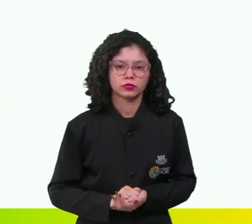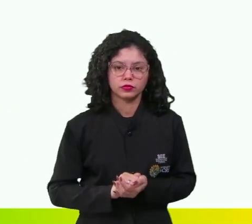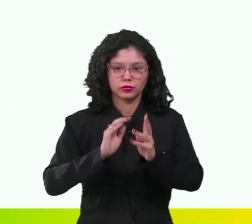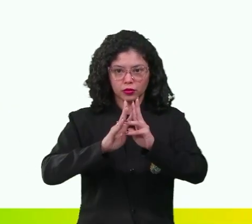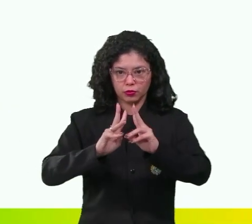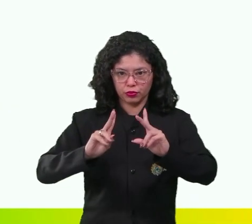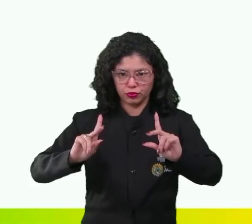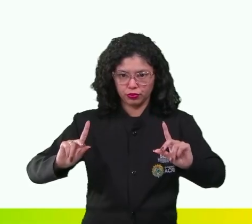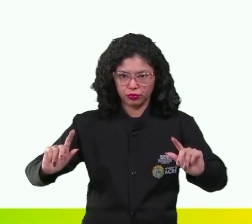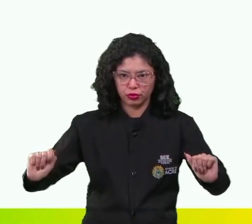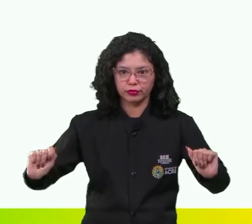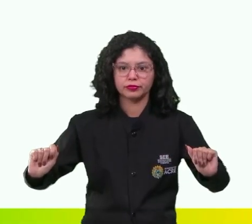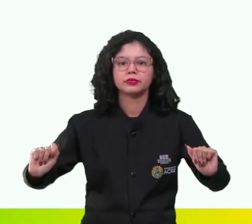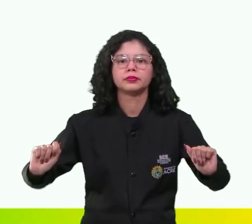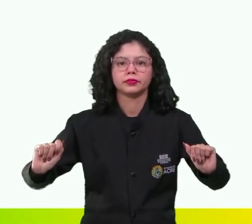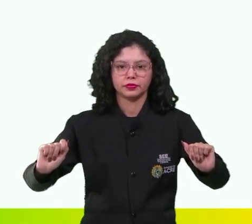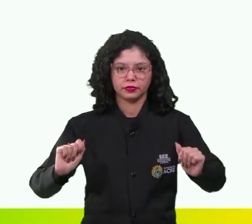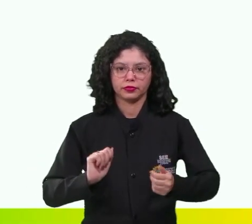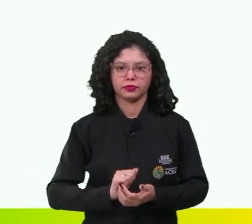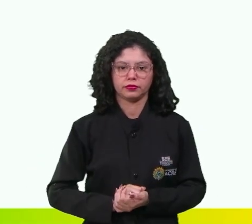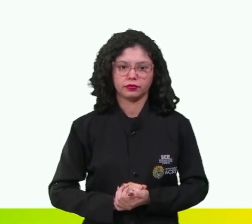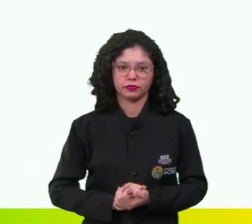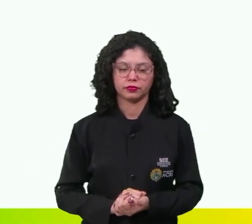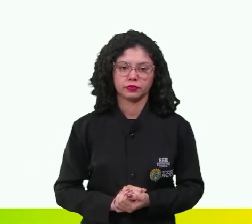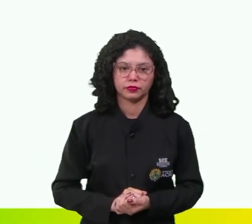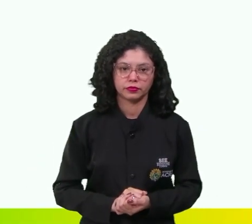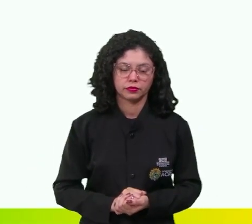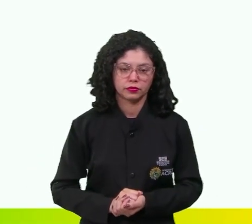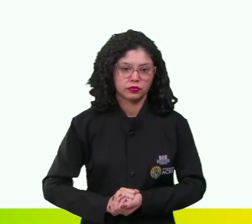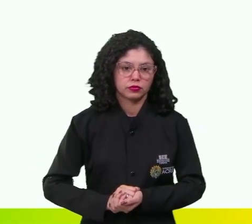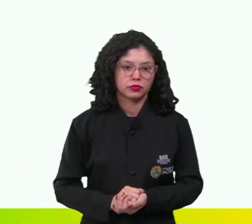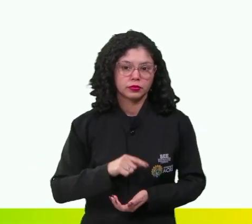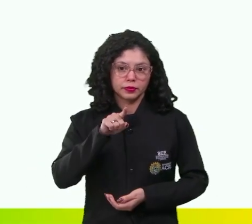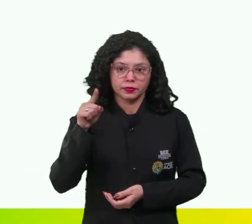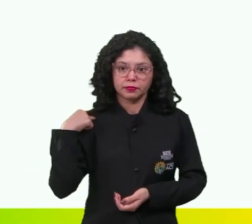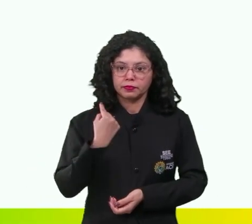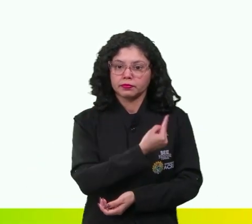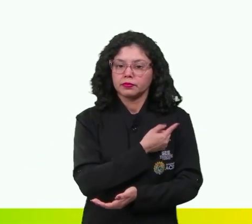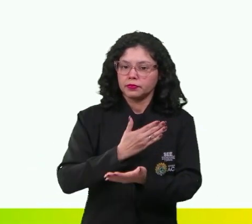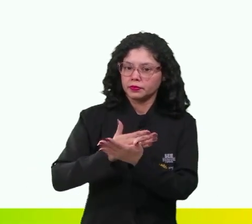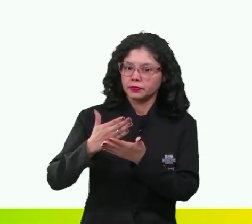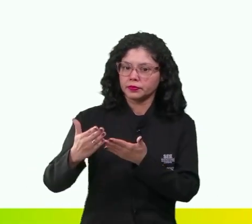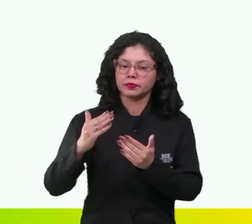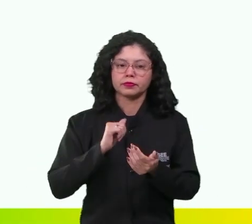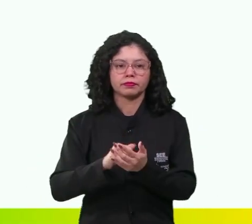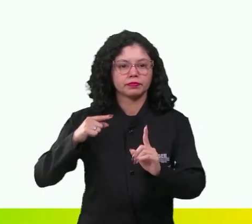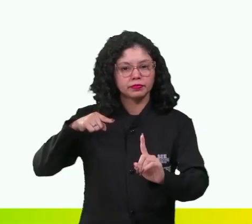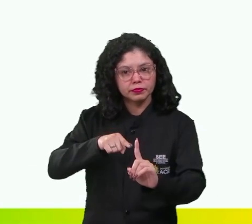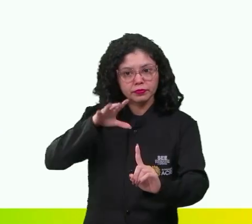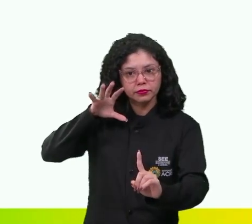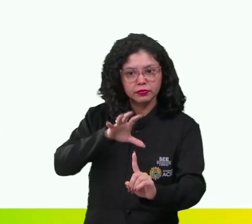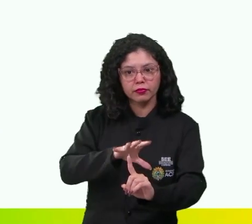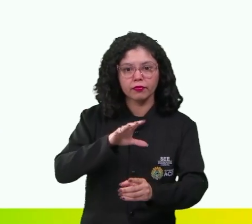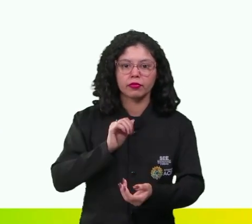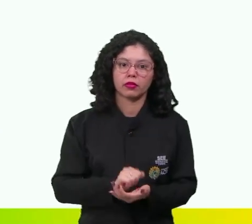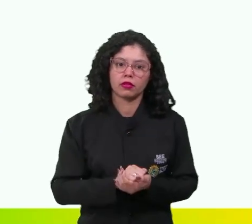a poluição e a degradação. Então, a gente começa a suprimir